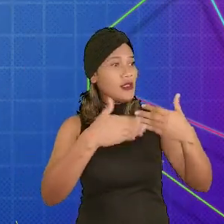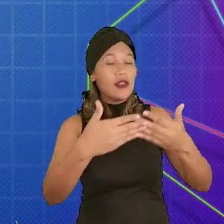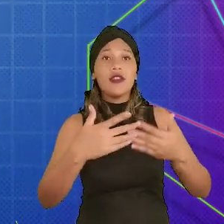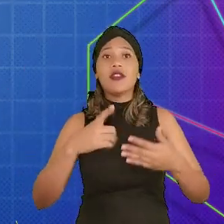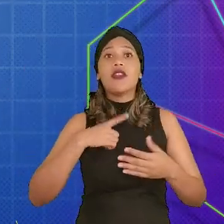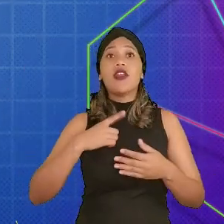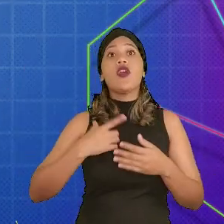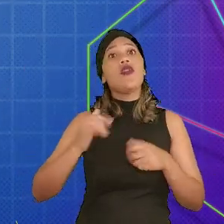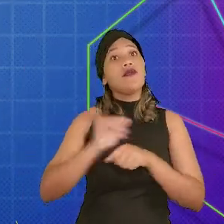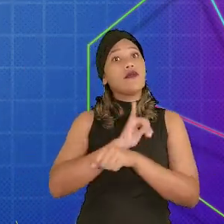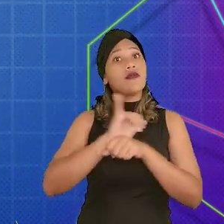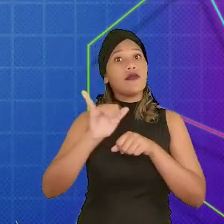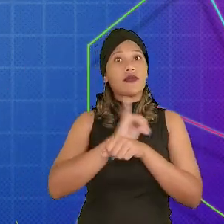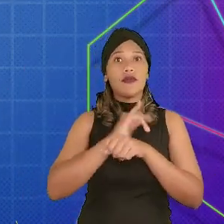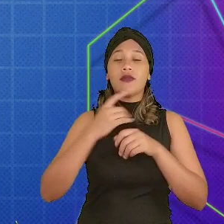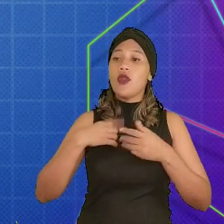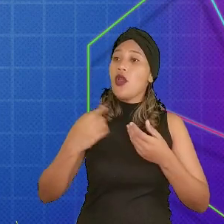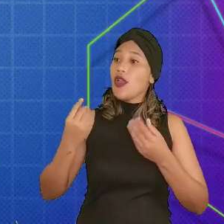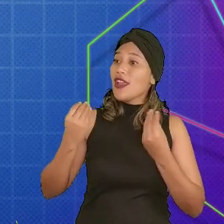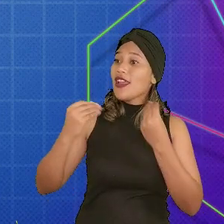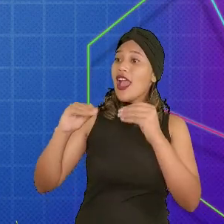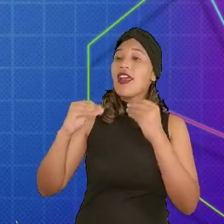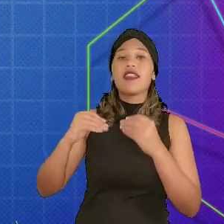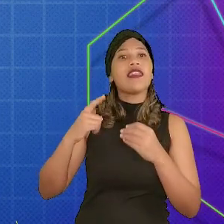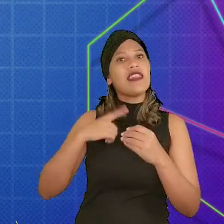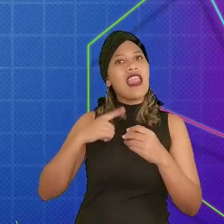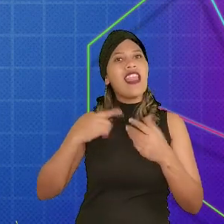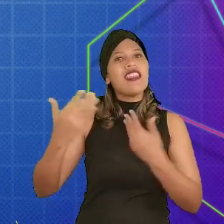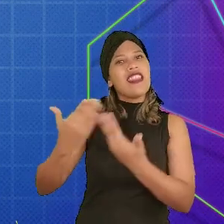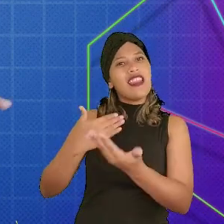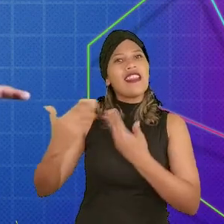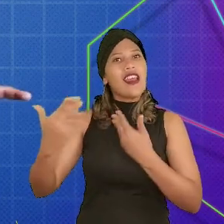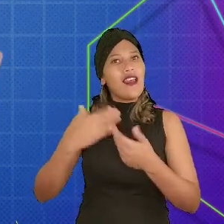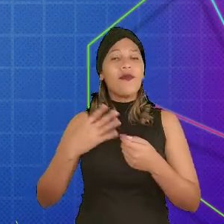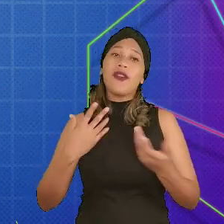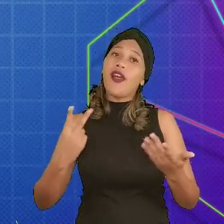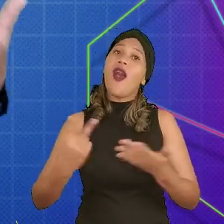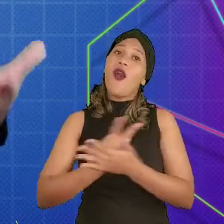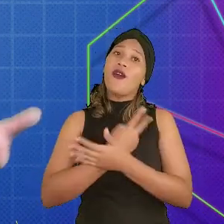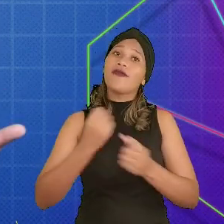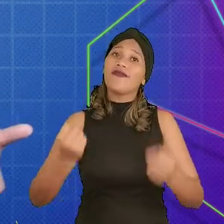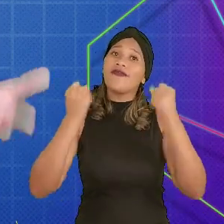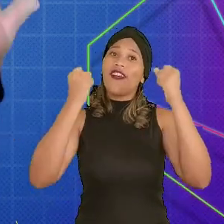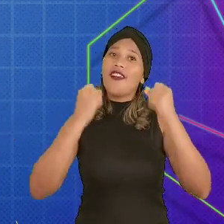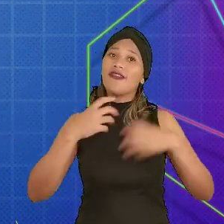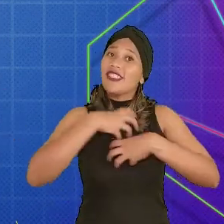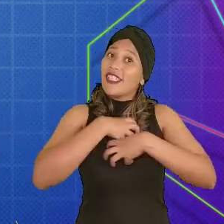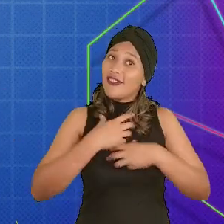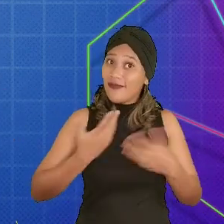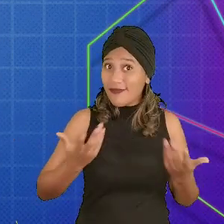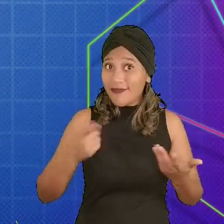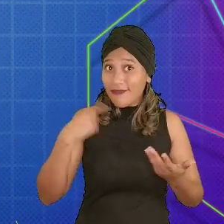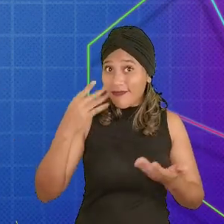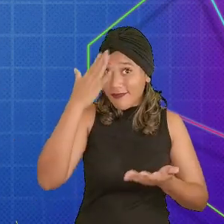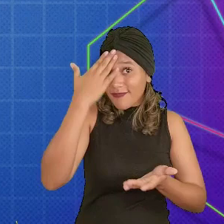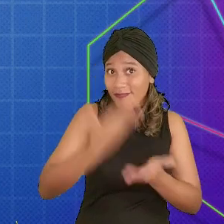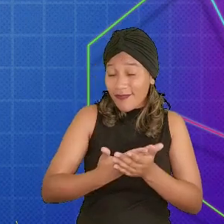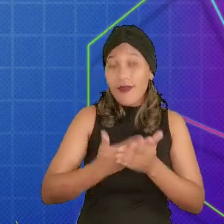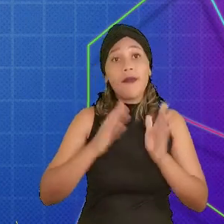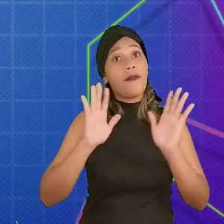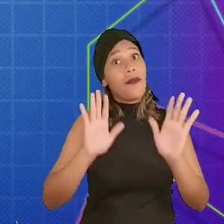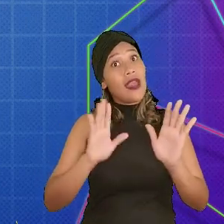de forma que nós criamos um código que tem algumas interações para fazer que tudo aconteça da forma que